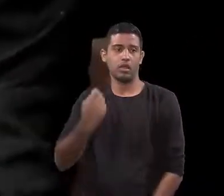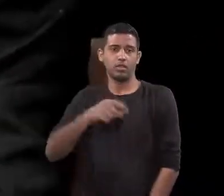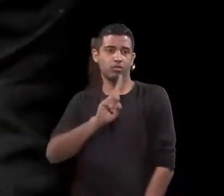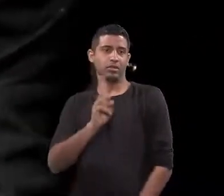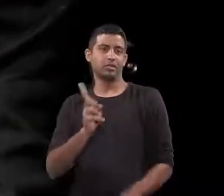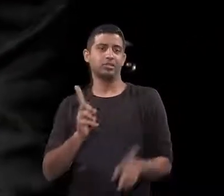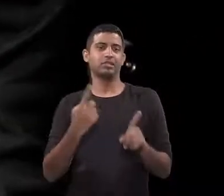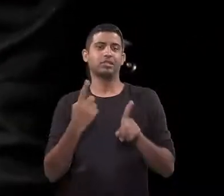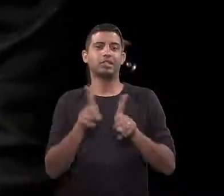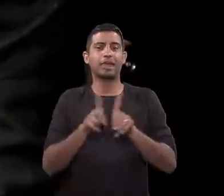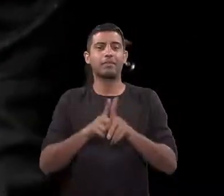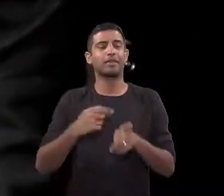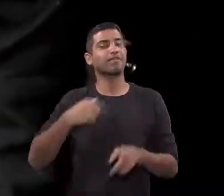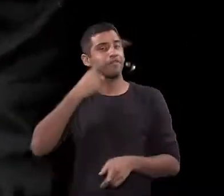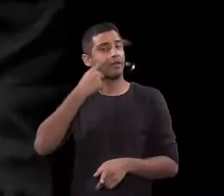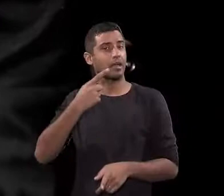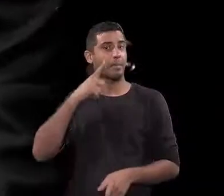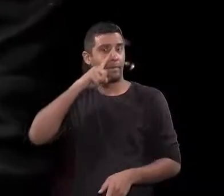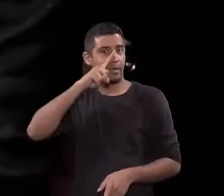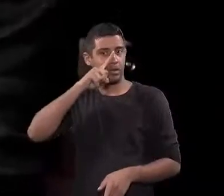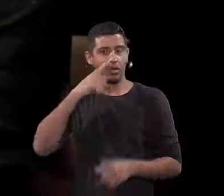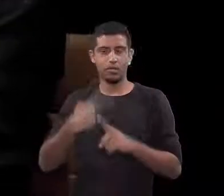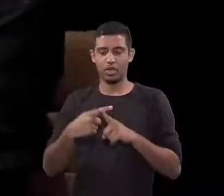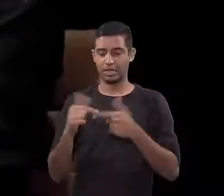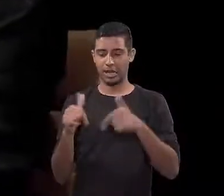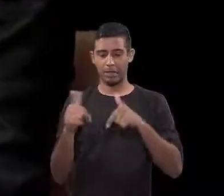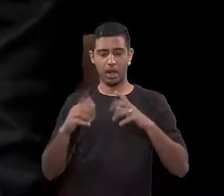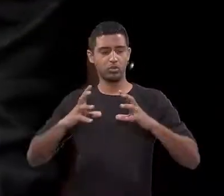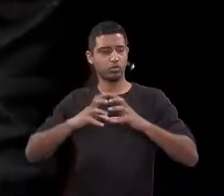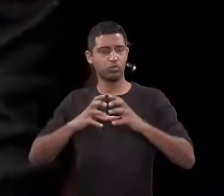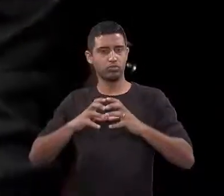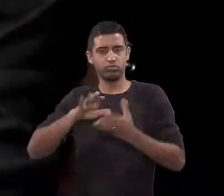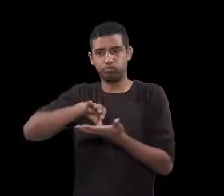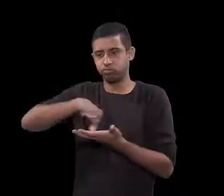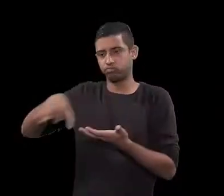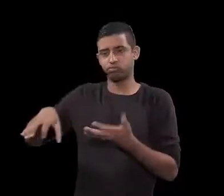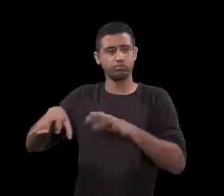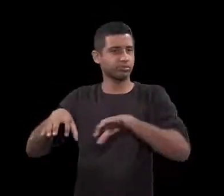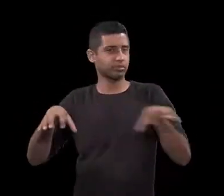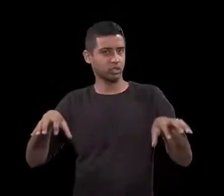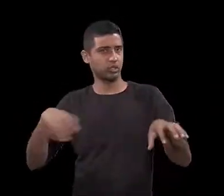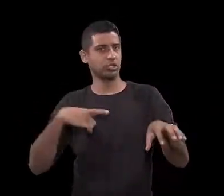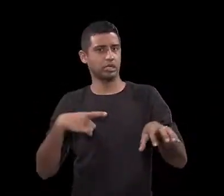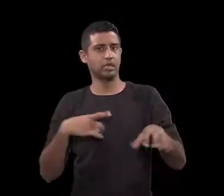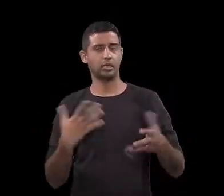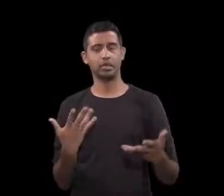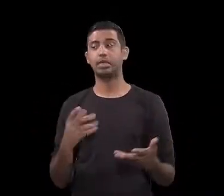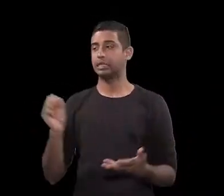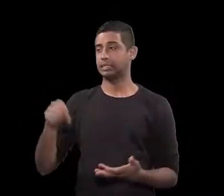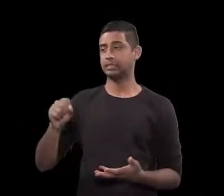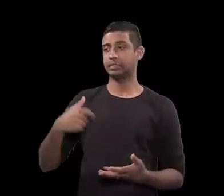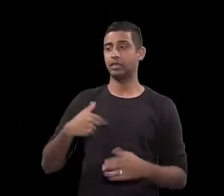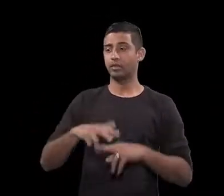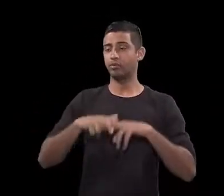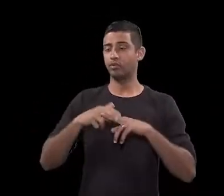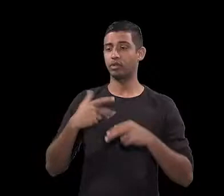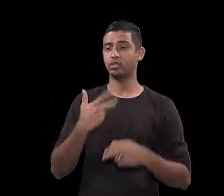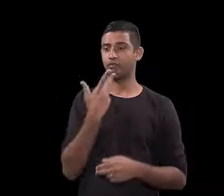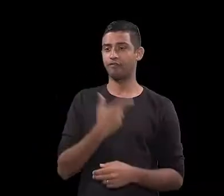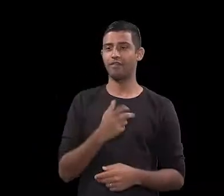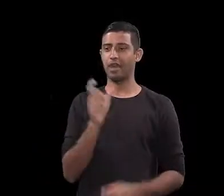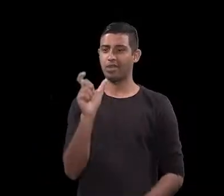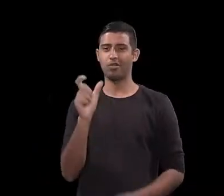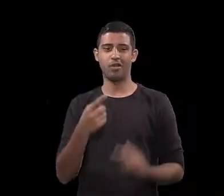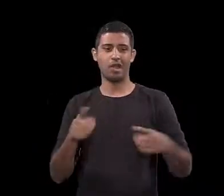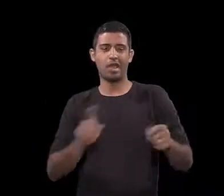não necessária, era perigoso porque iria dividir a classe trabalhadora. Isso. Por isso mesmo acho que né,